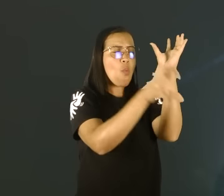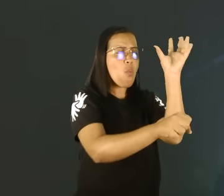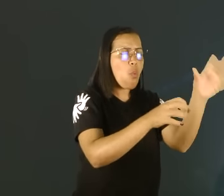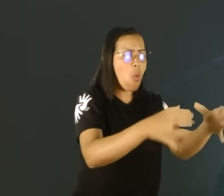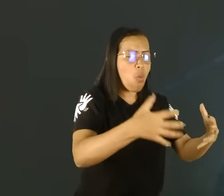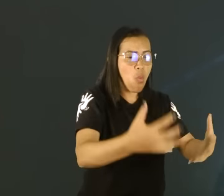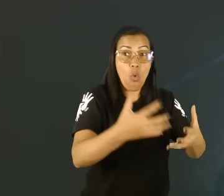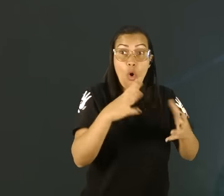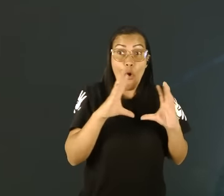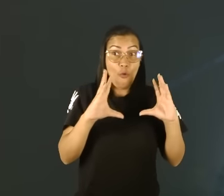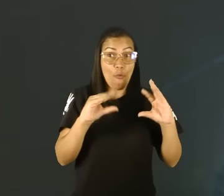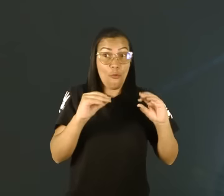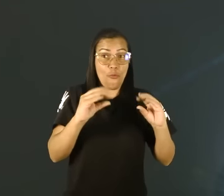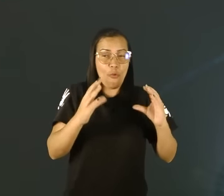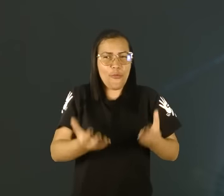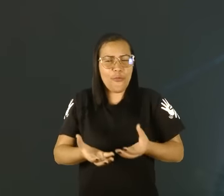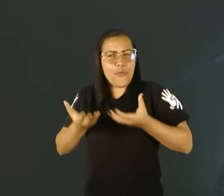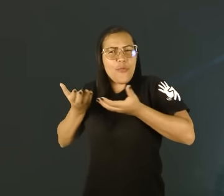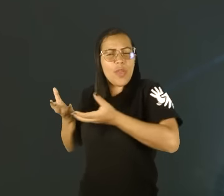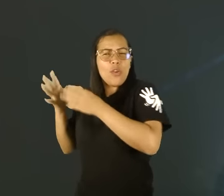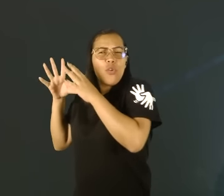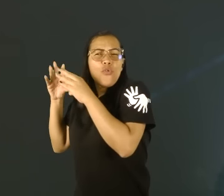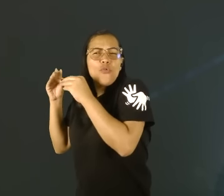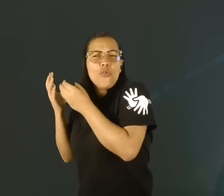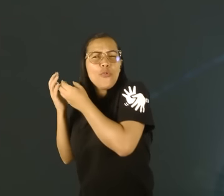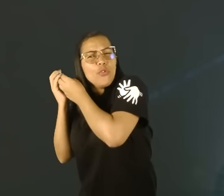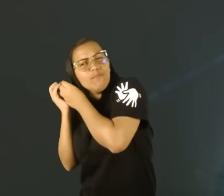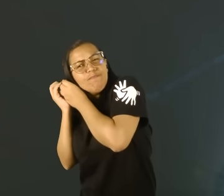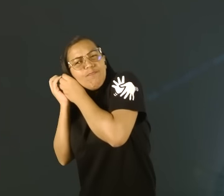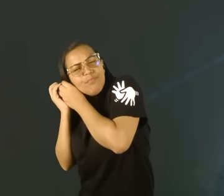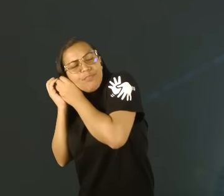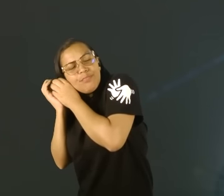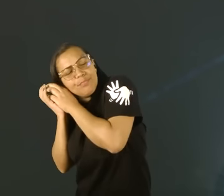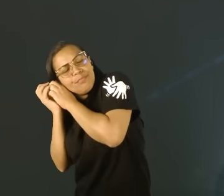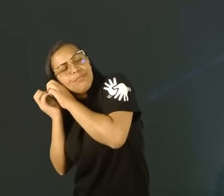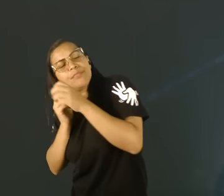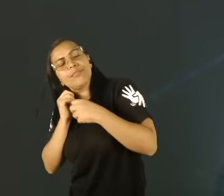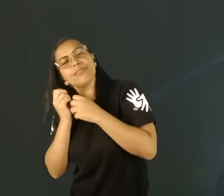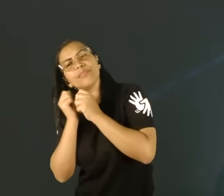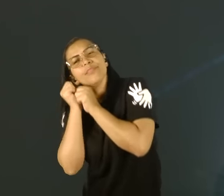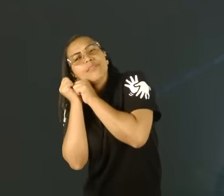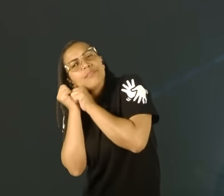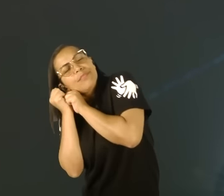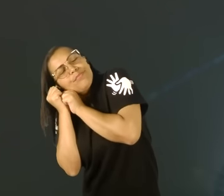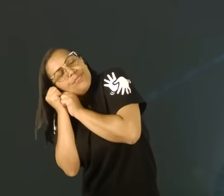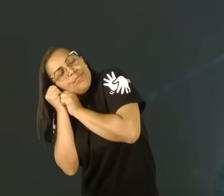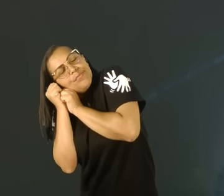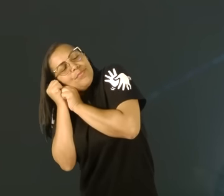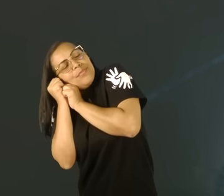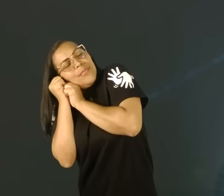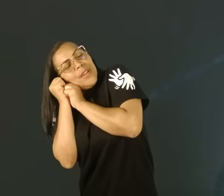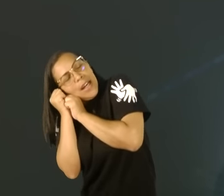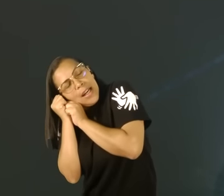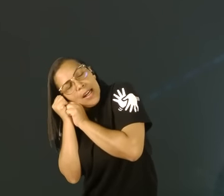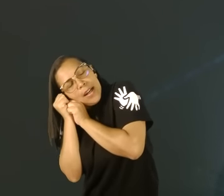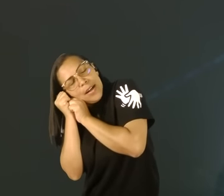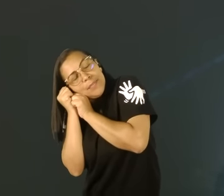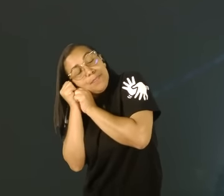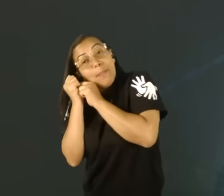uma pedra. Ele deitou sobre algo firme, rígido. Porque ele não queria só